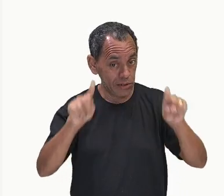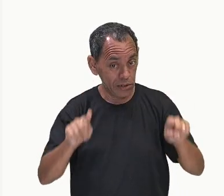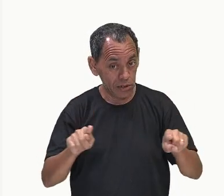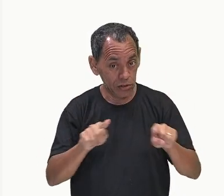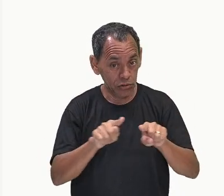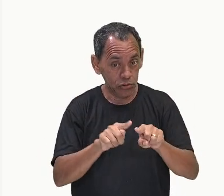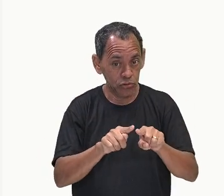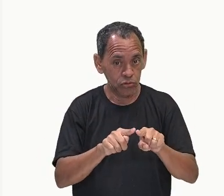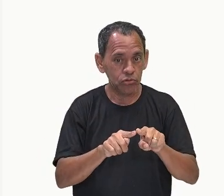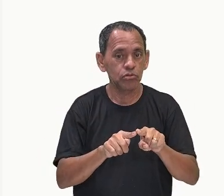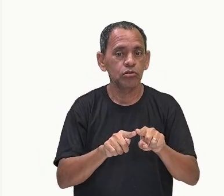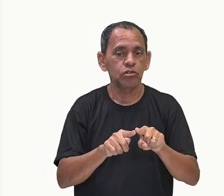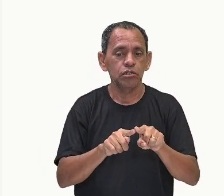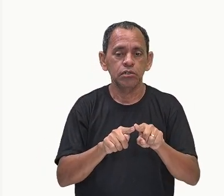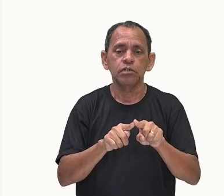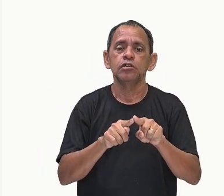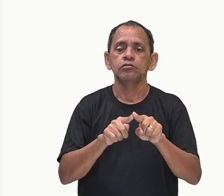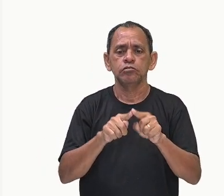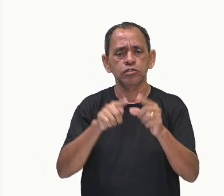no entorno